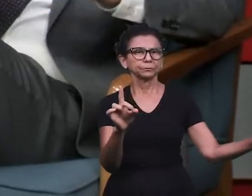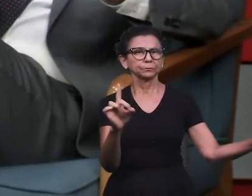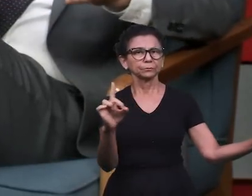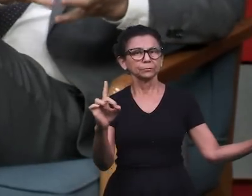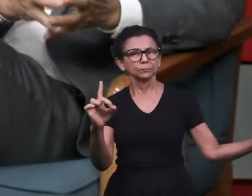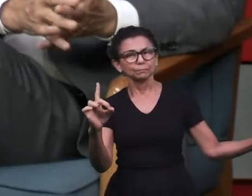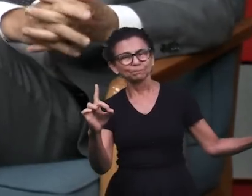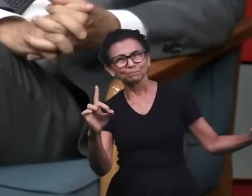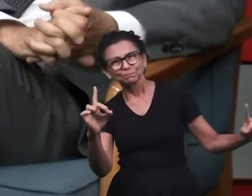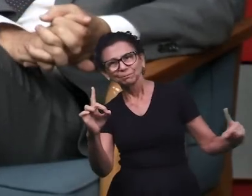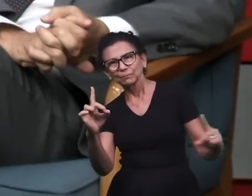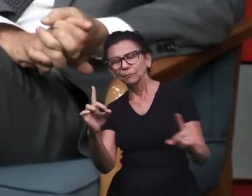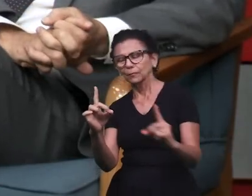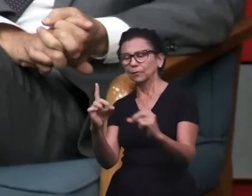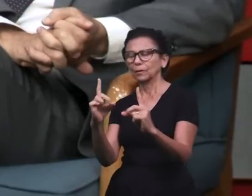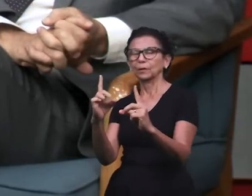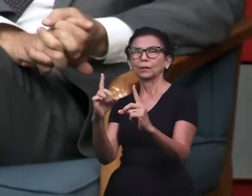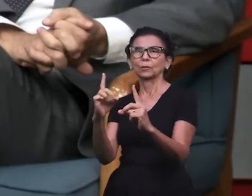ao encontro dele.